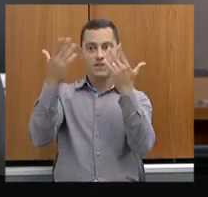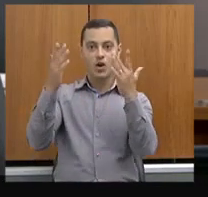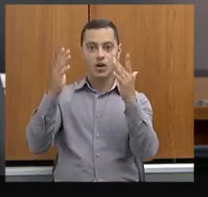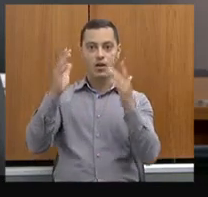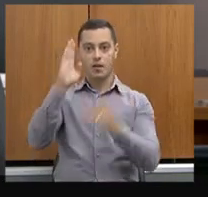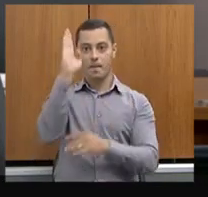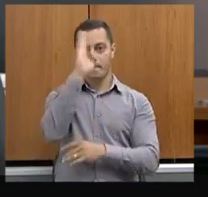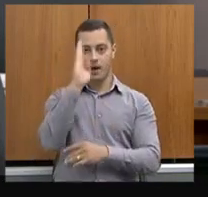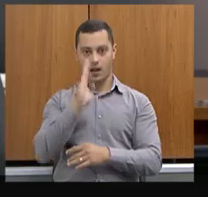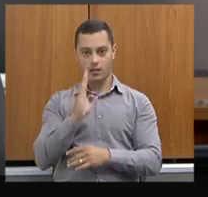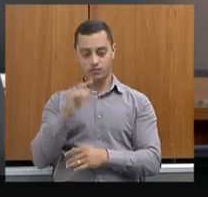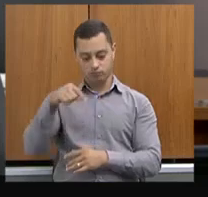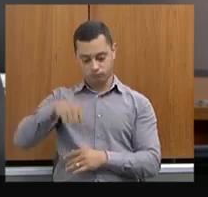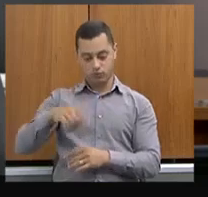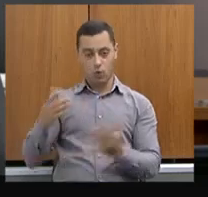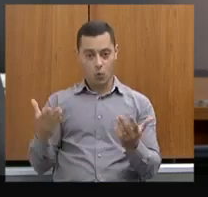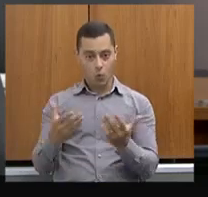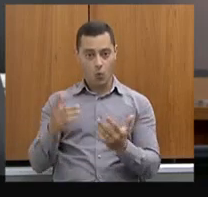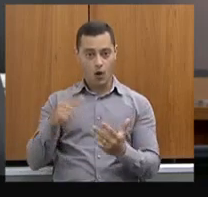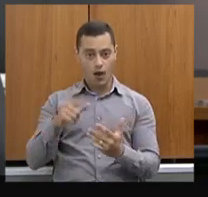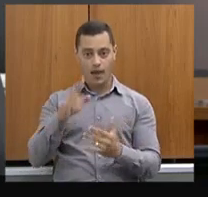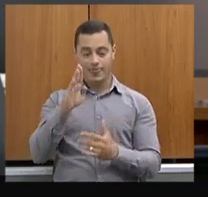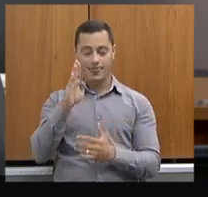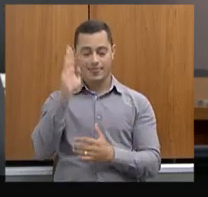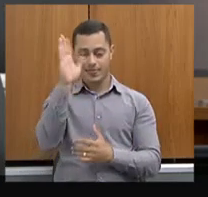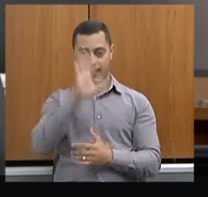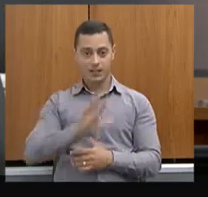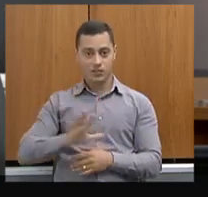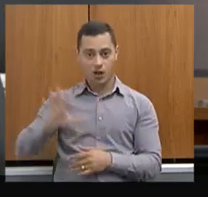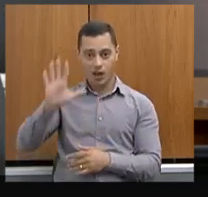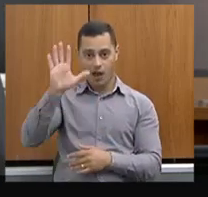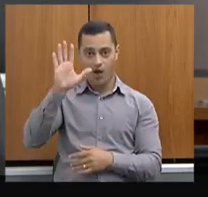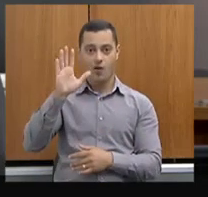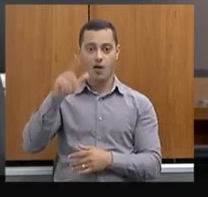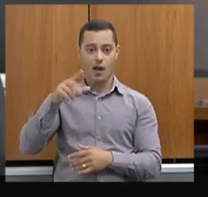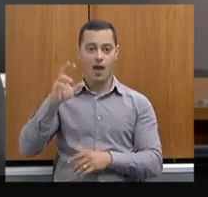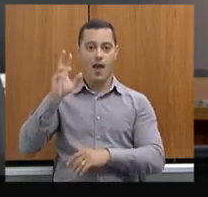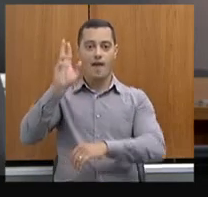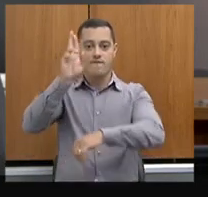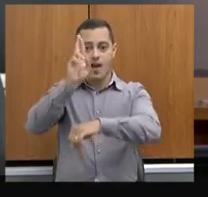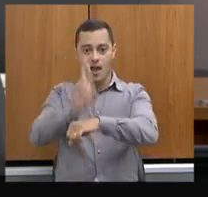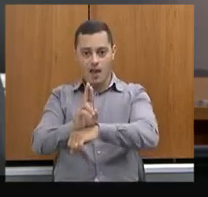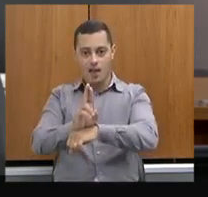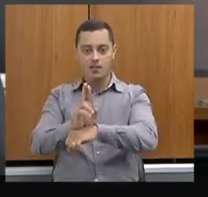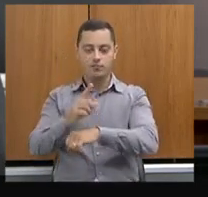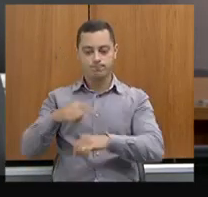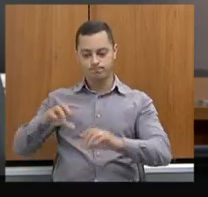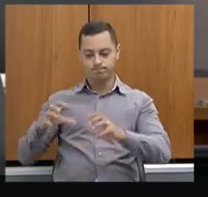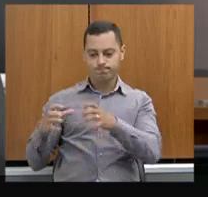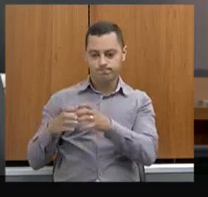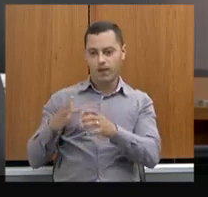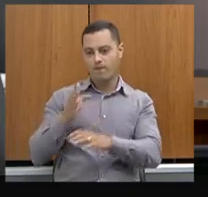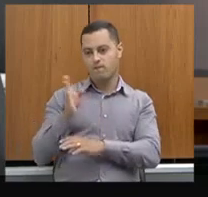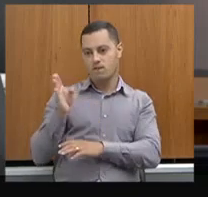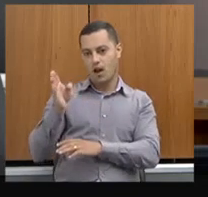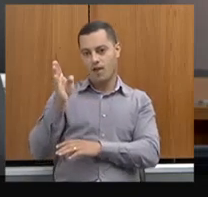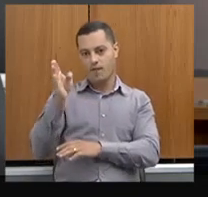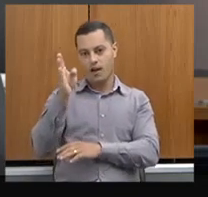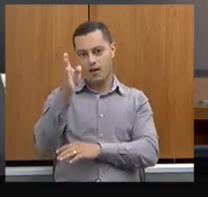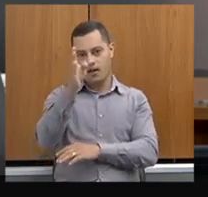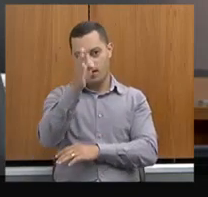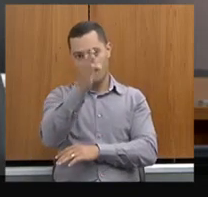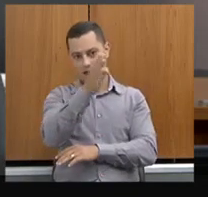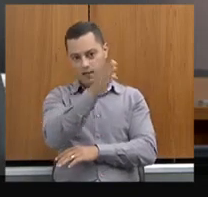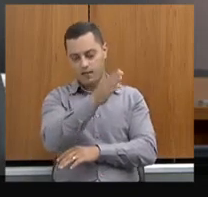de bombeiros que hoje referência Nacional deslocando as nossas equipes para Moçambique e